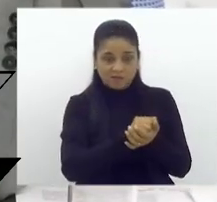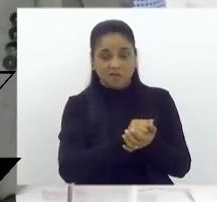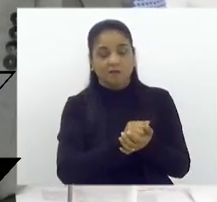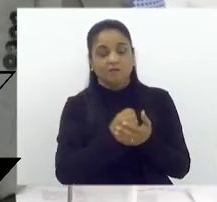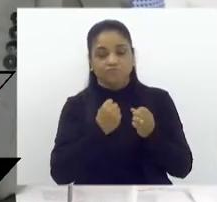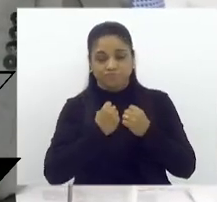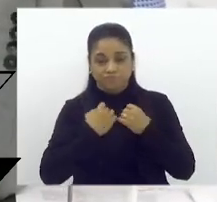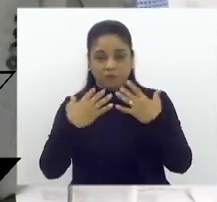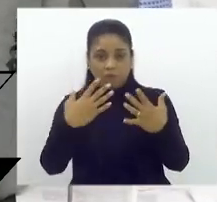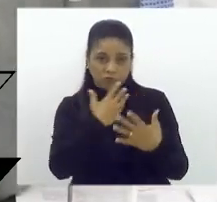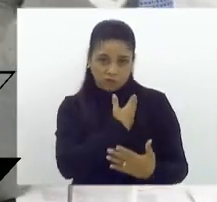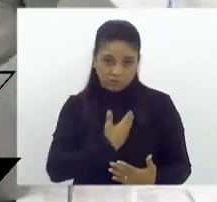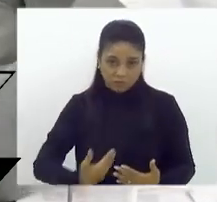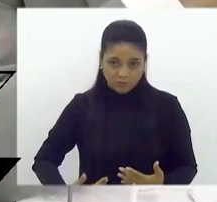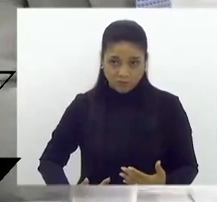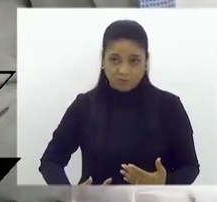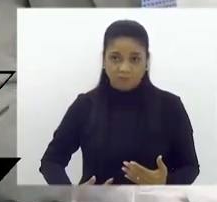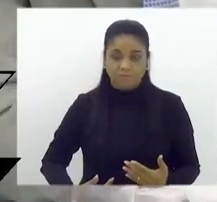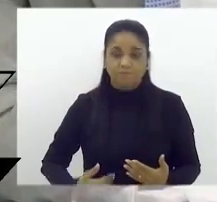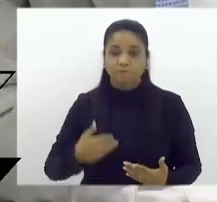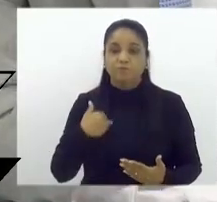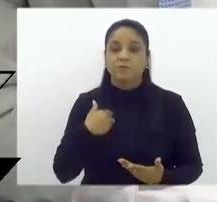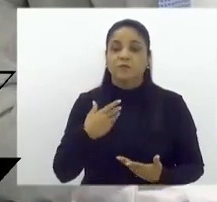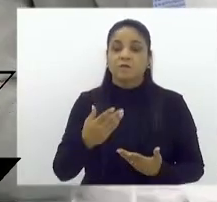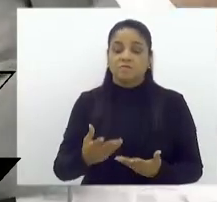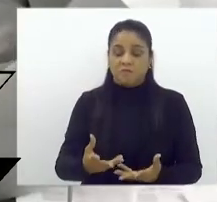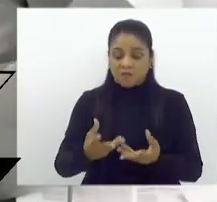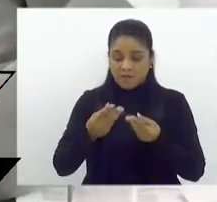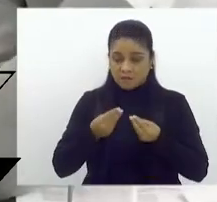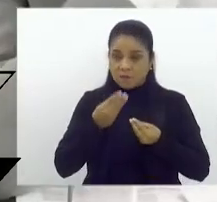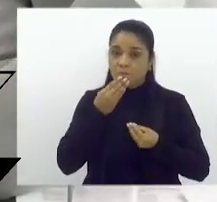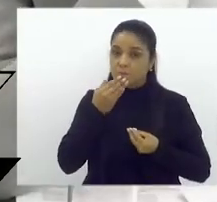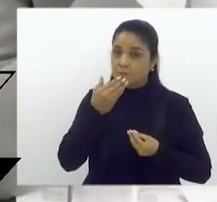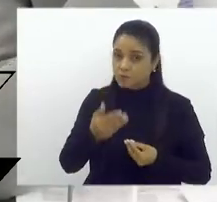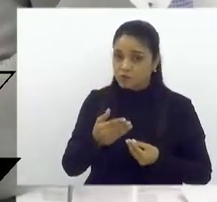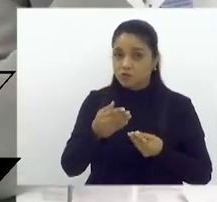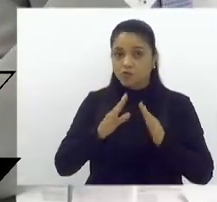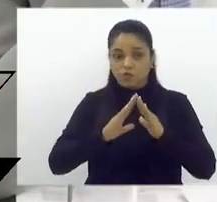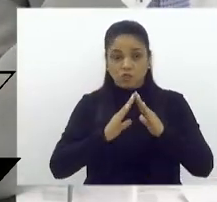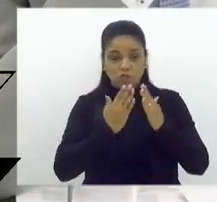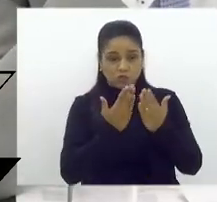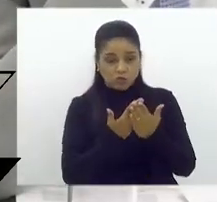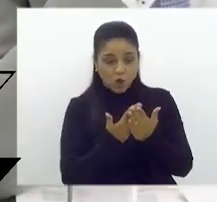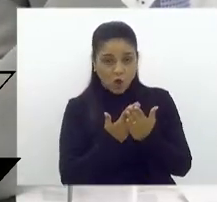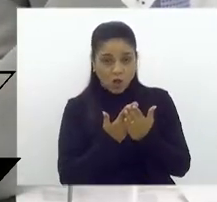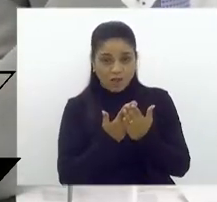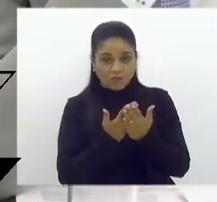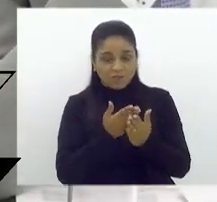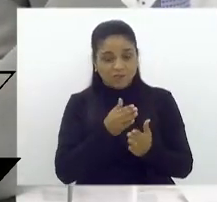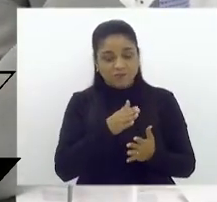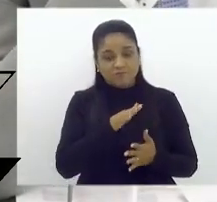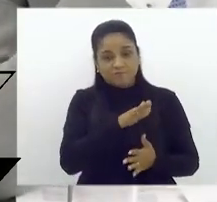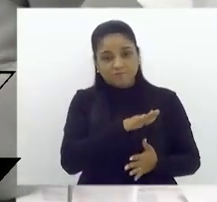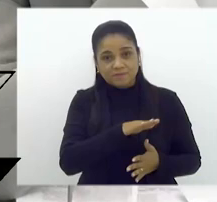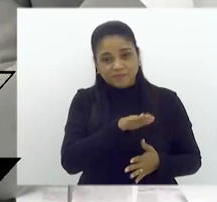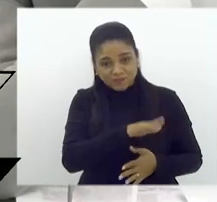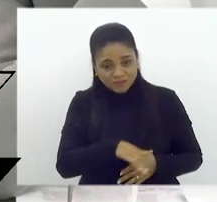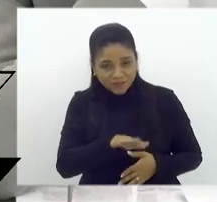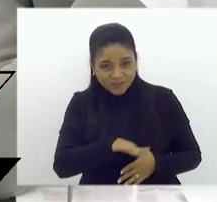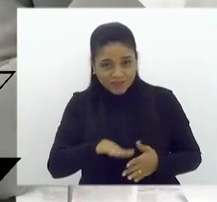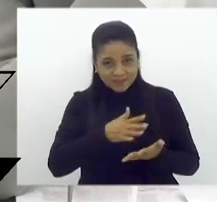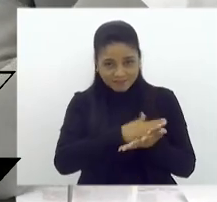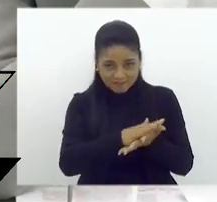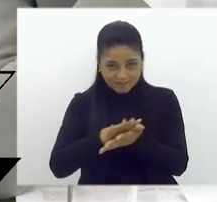que nós realizamos, nós recebemos um pedido para que as escolas mirins pudessem se